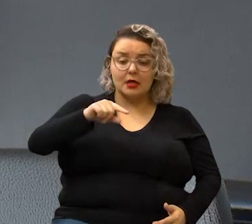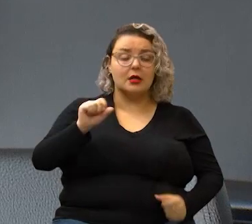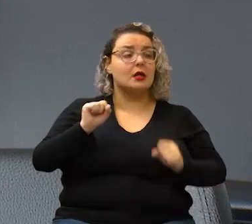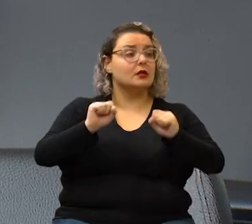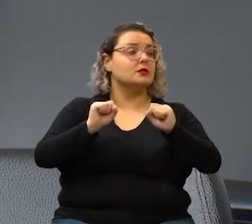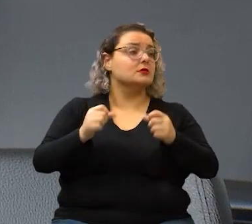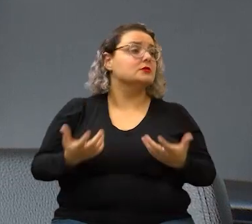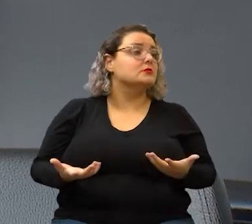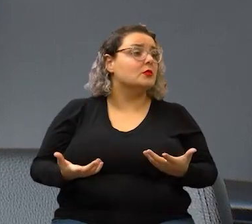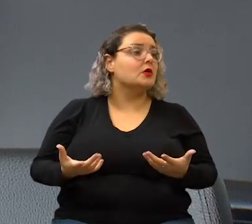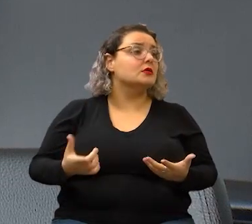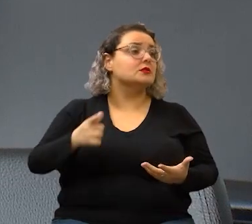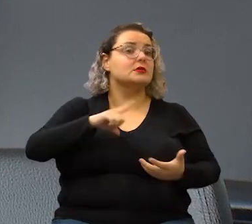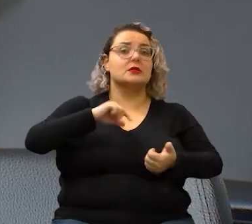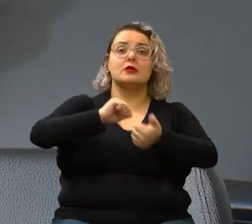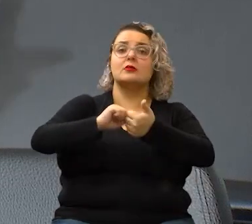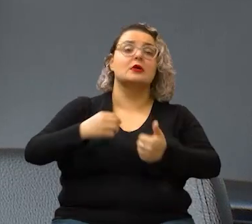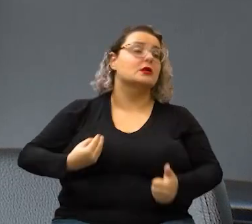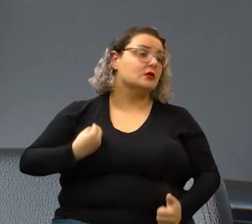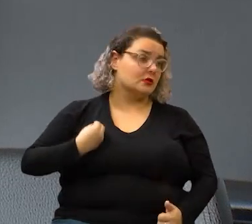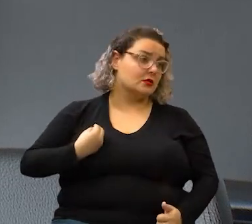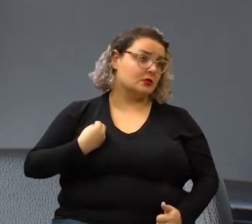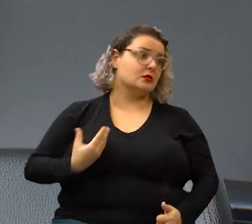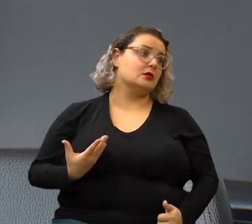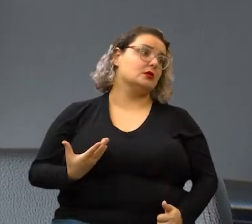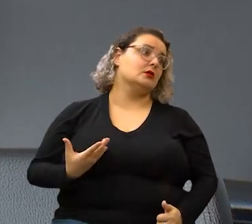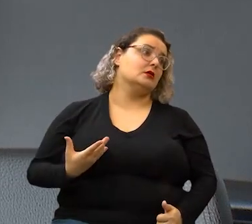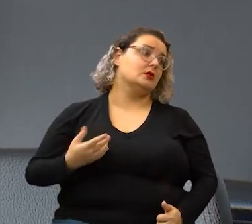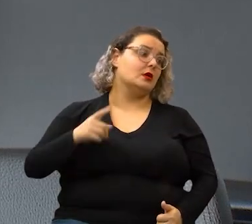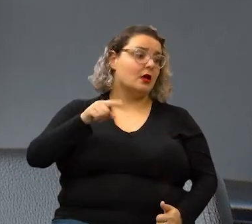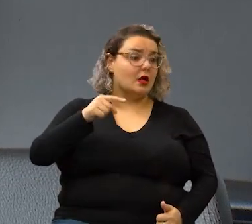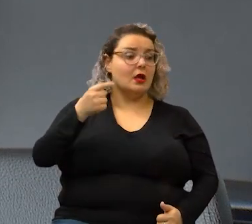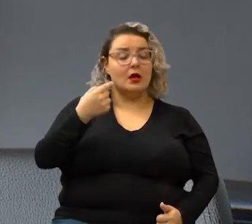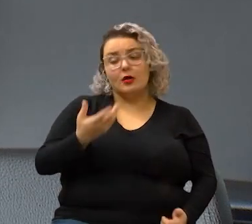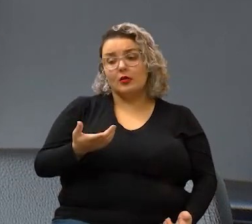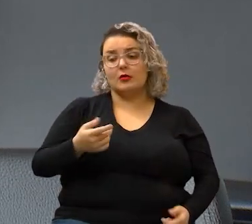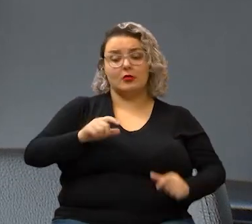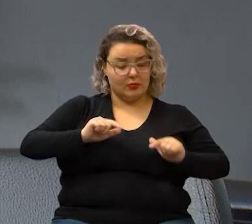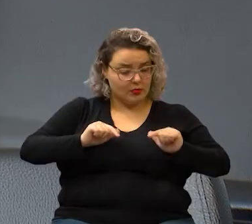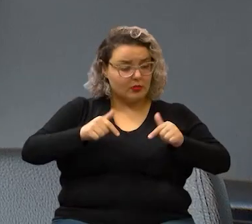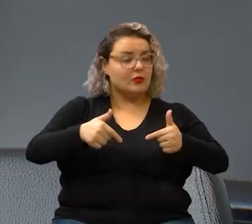eles tenham mais qualidade de vida. É essa